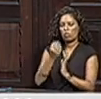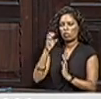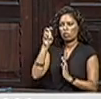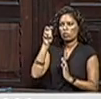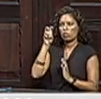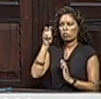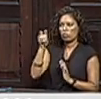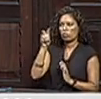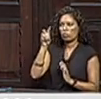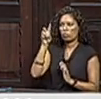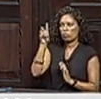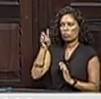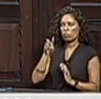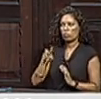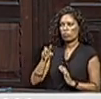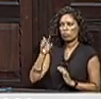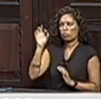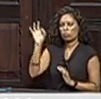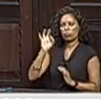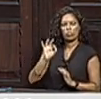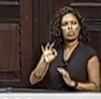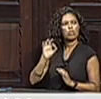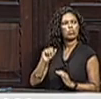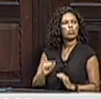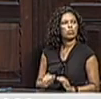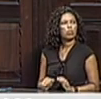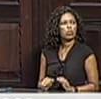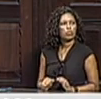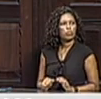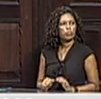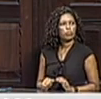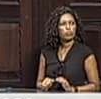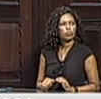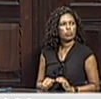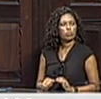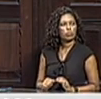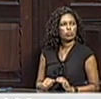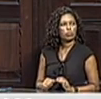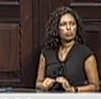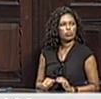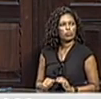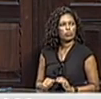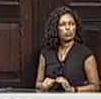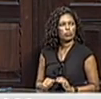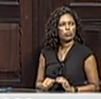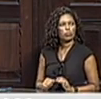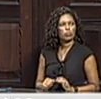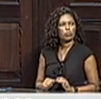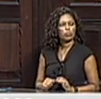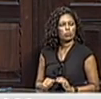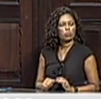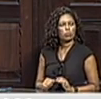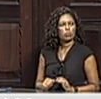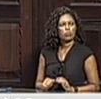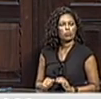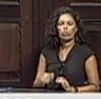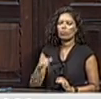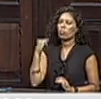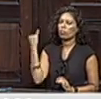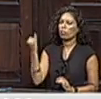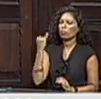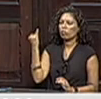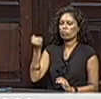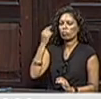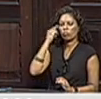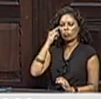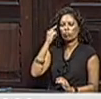uma unanimidade quase nesse plenário para que nós possamos